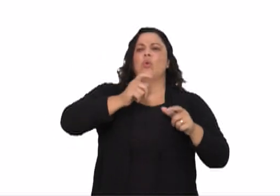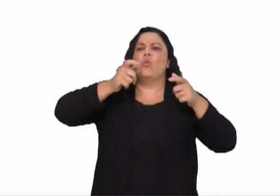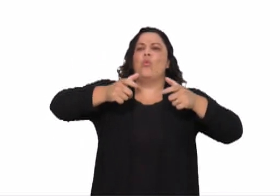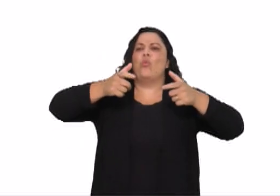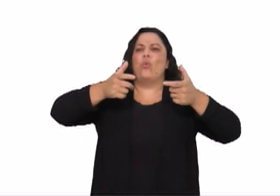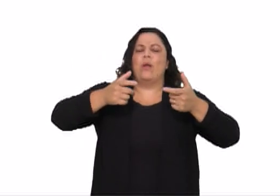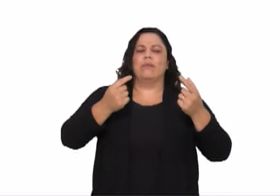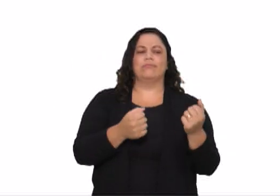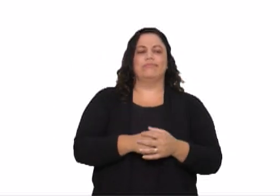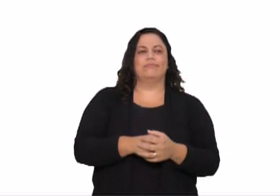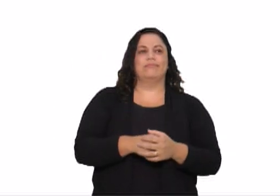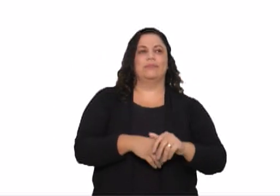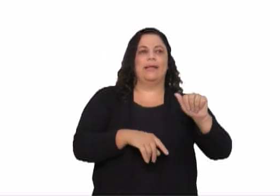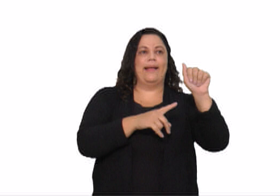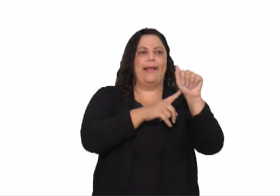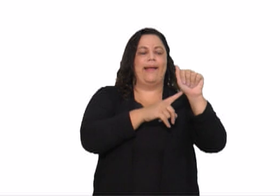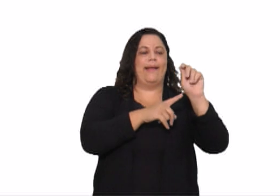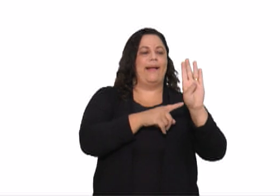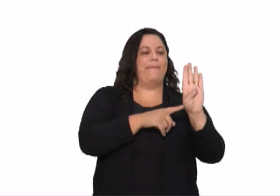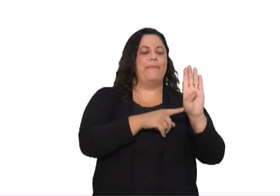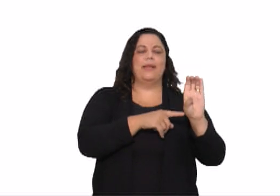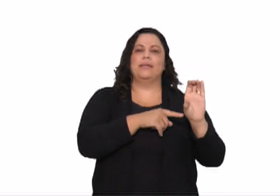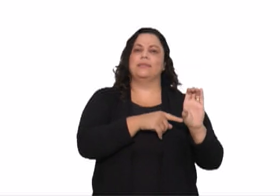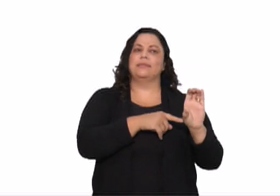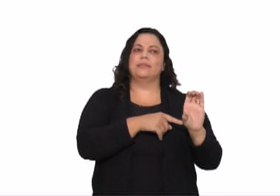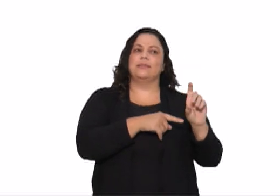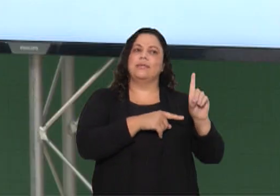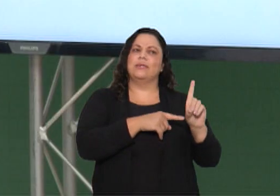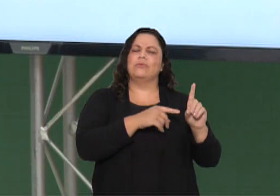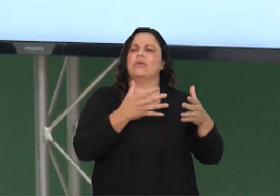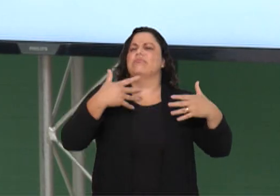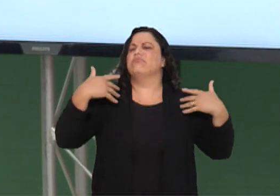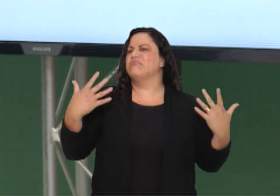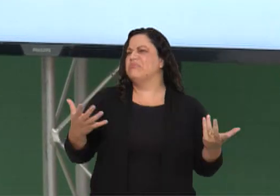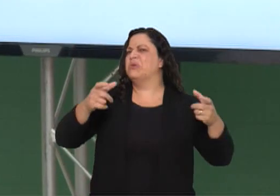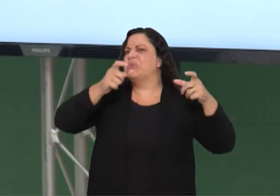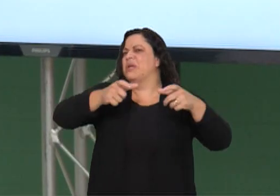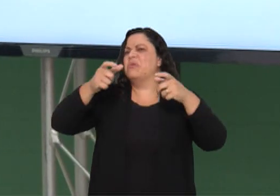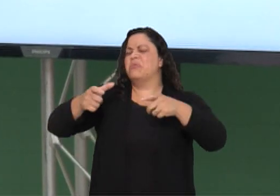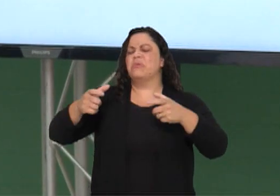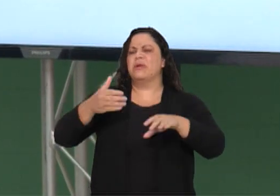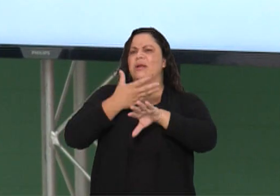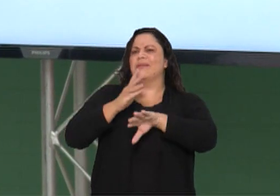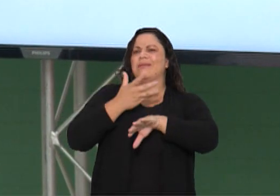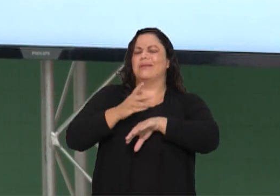bater nos guerreiros lá. No Agogê ou no Agamenossos? O que vocês acham?